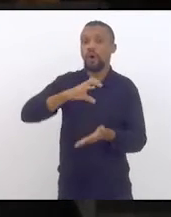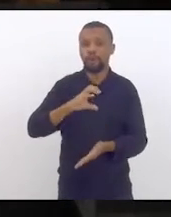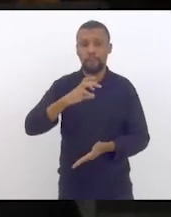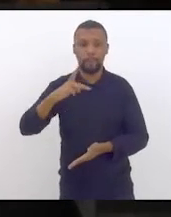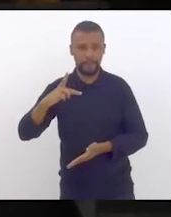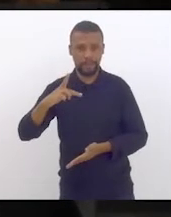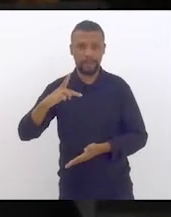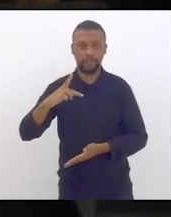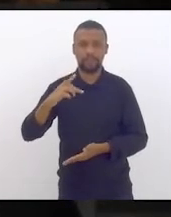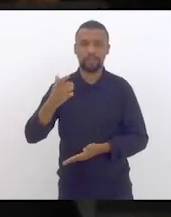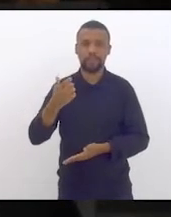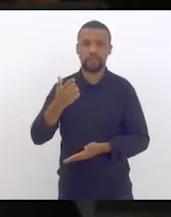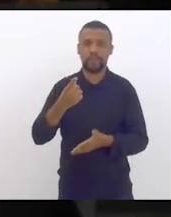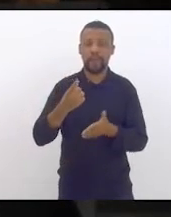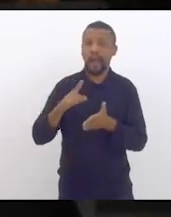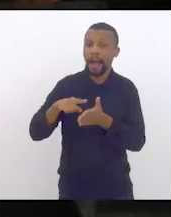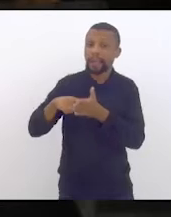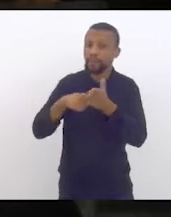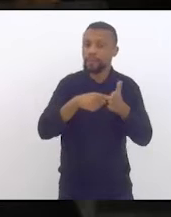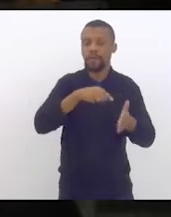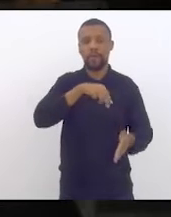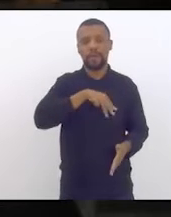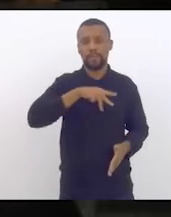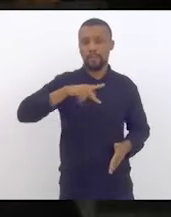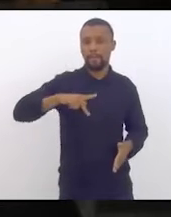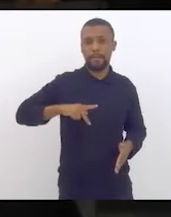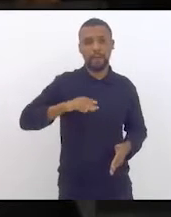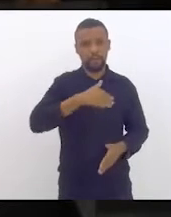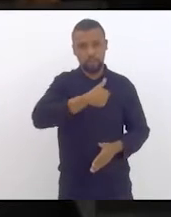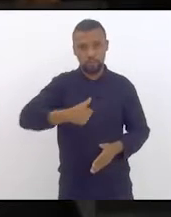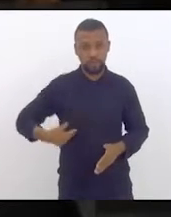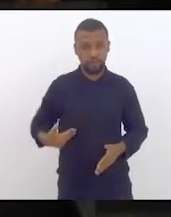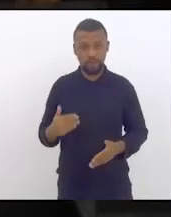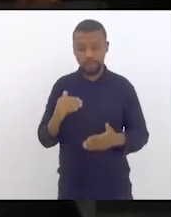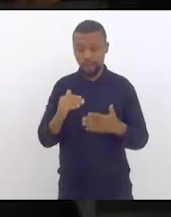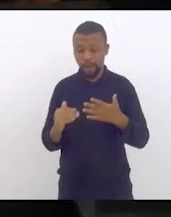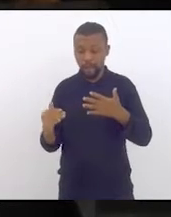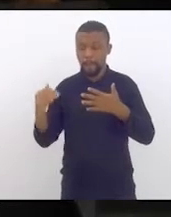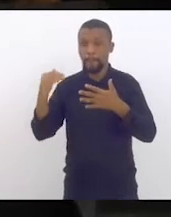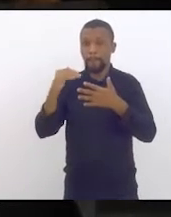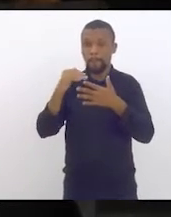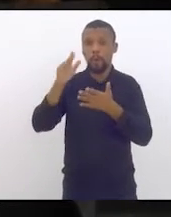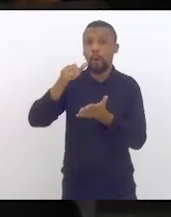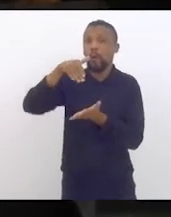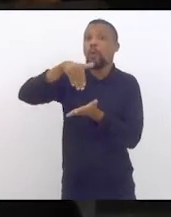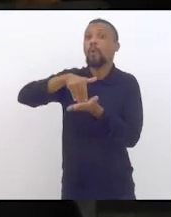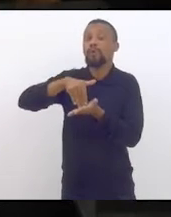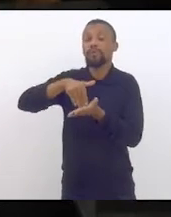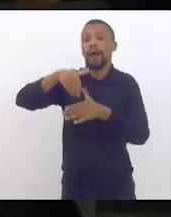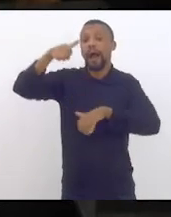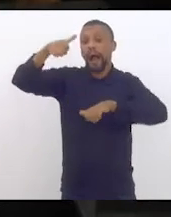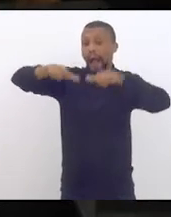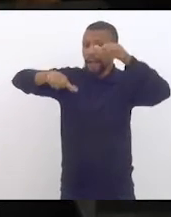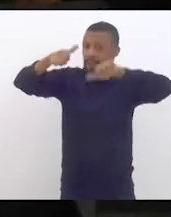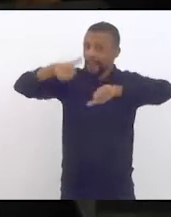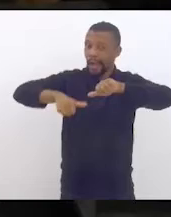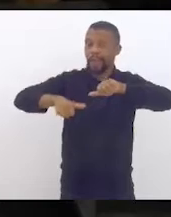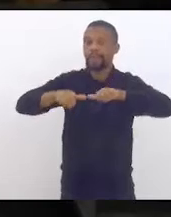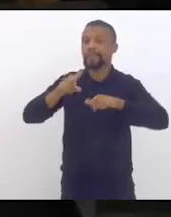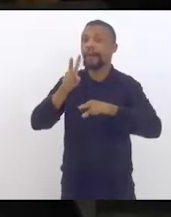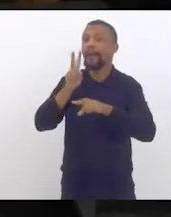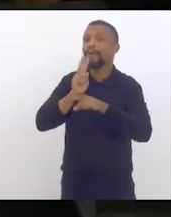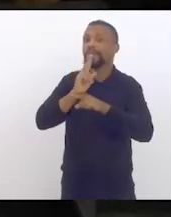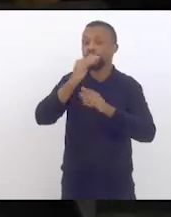ao Ministério Público Estadual que é em última análise o fiscal da